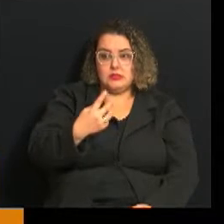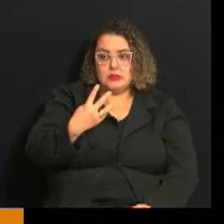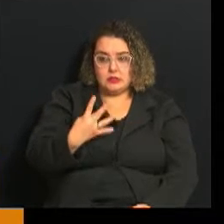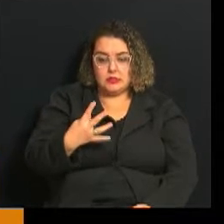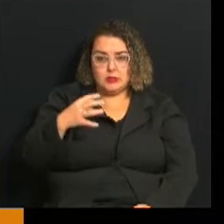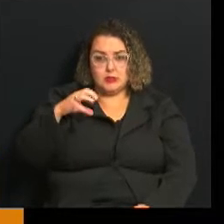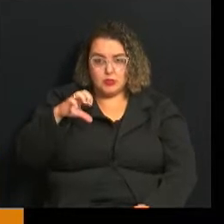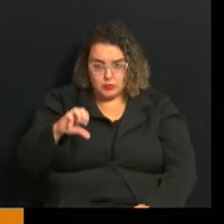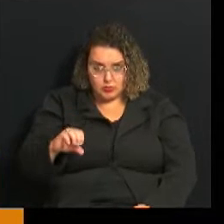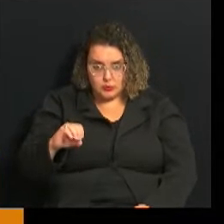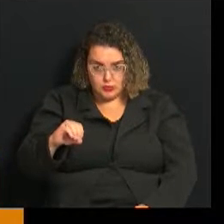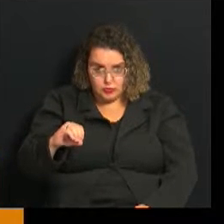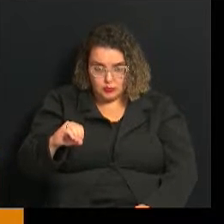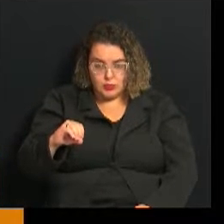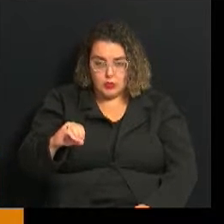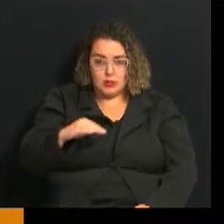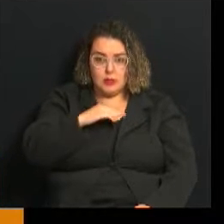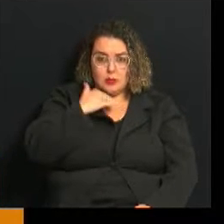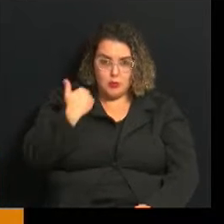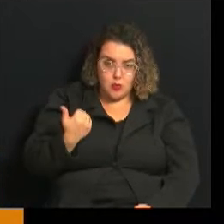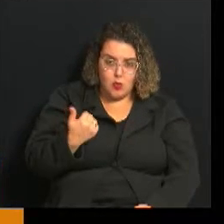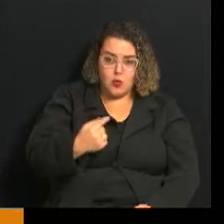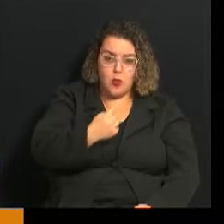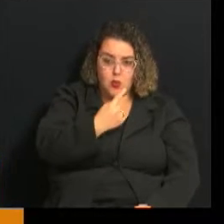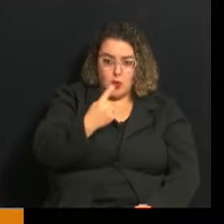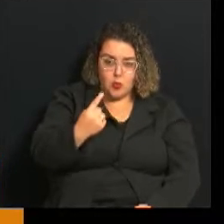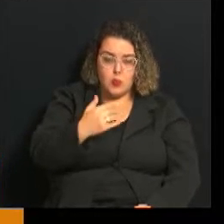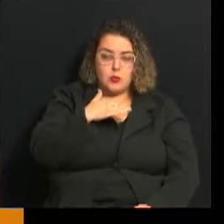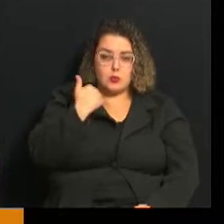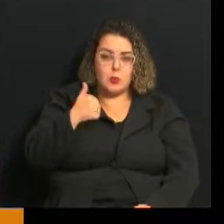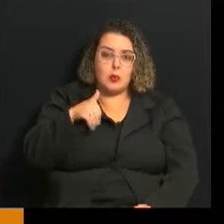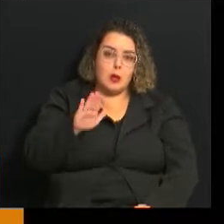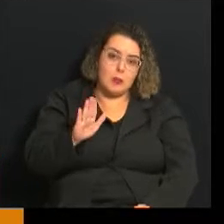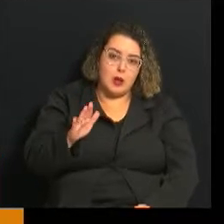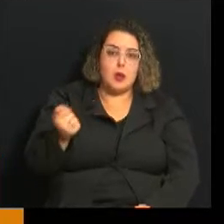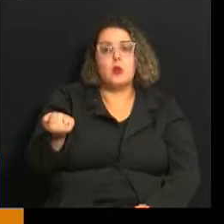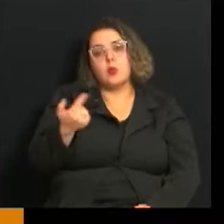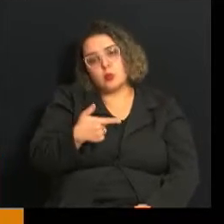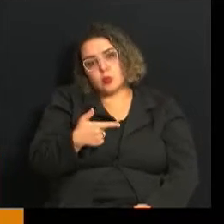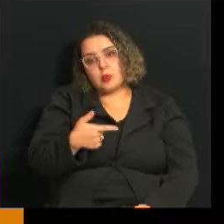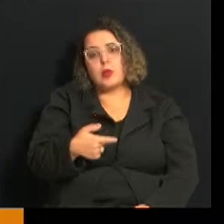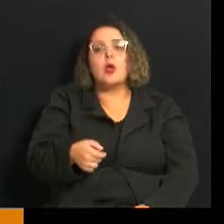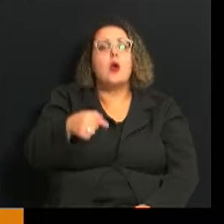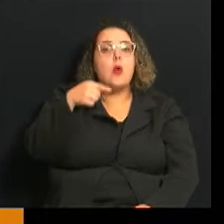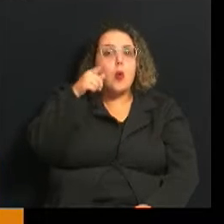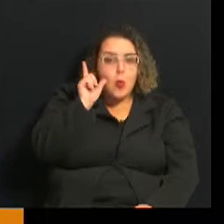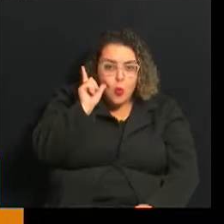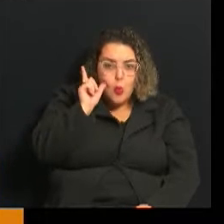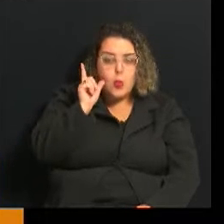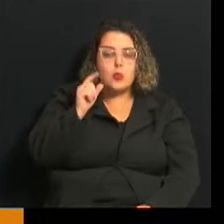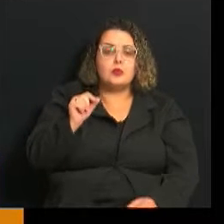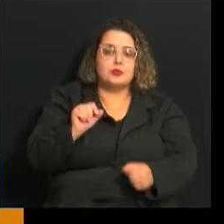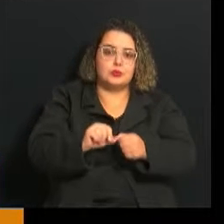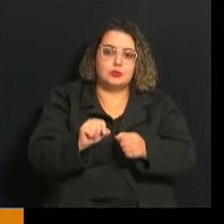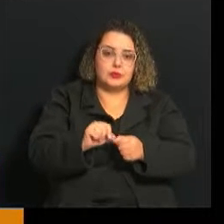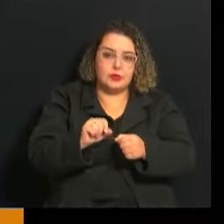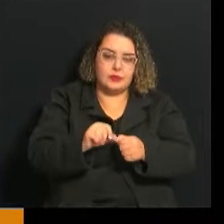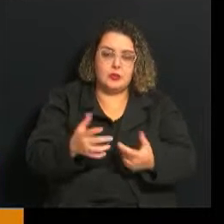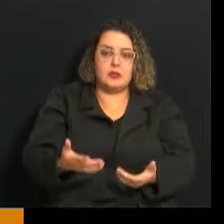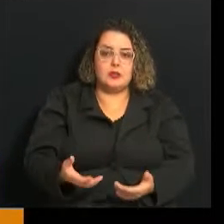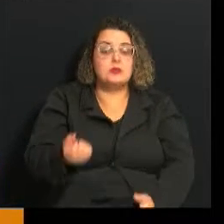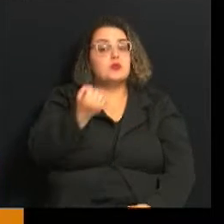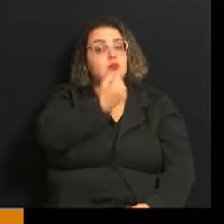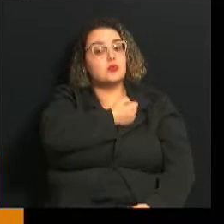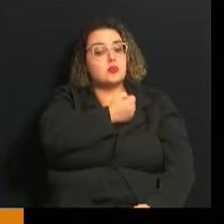5.140 óbitos, ou seja, 11 óbitos a mais no registro anterior. São os números